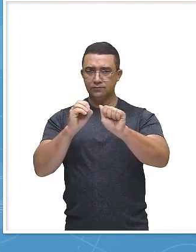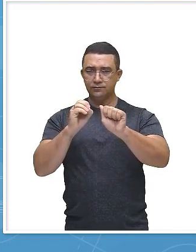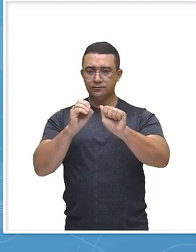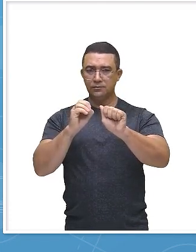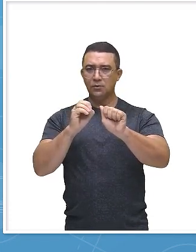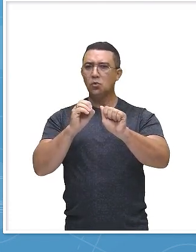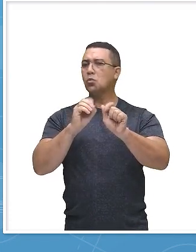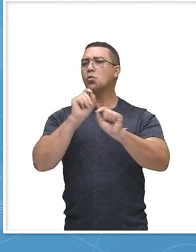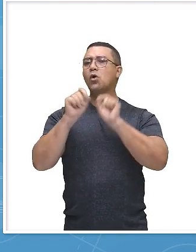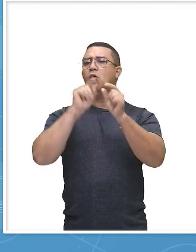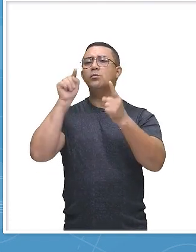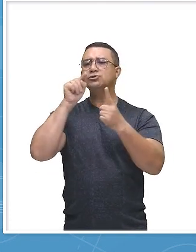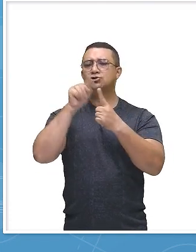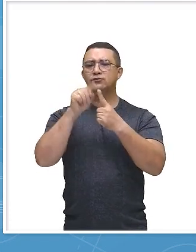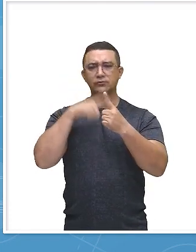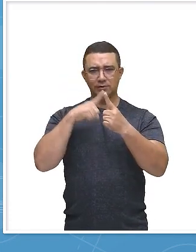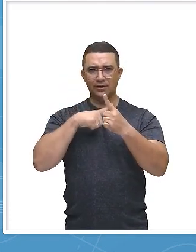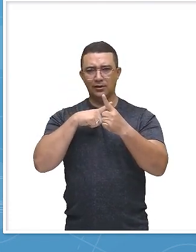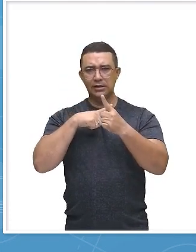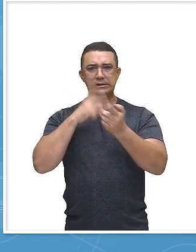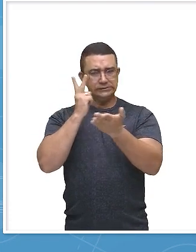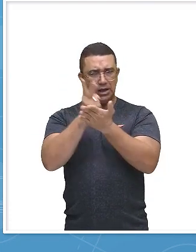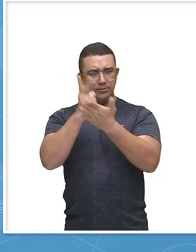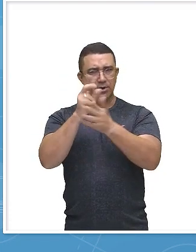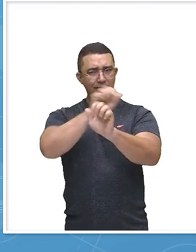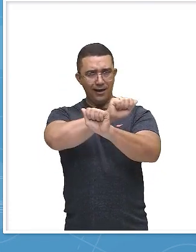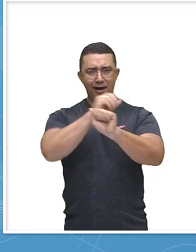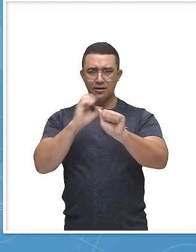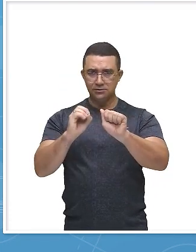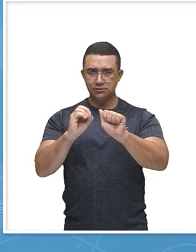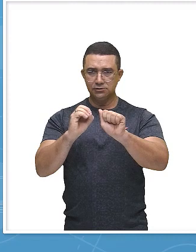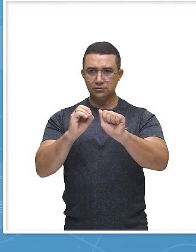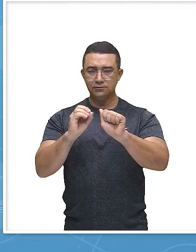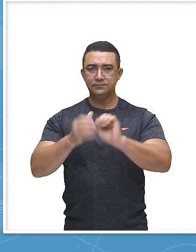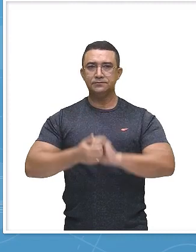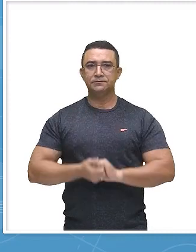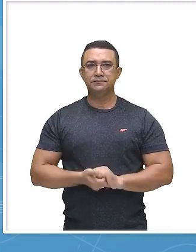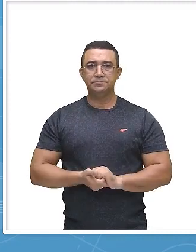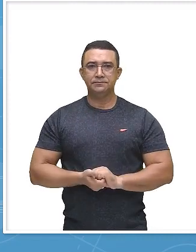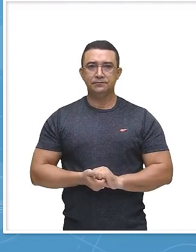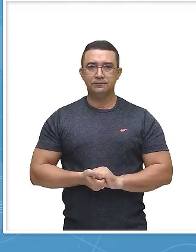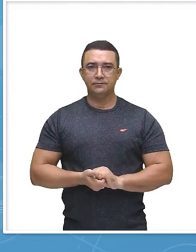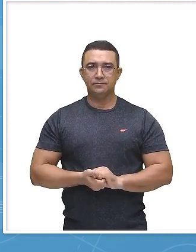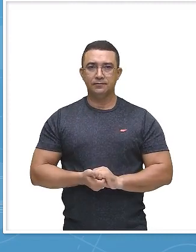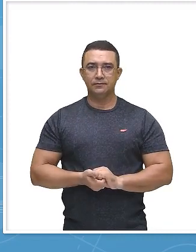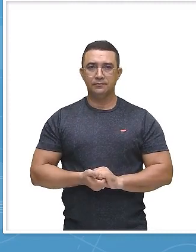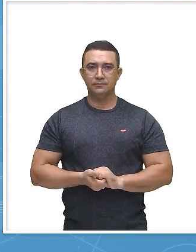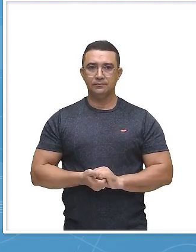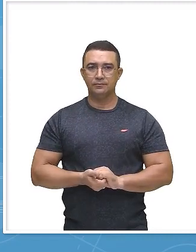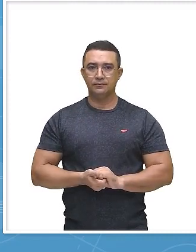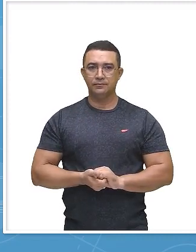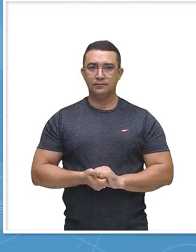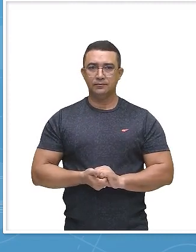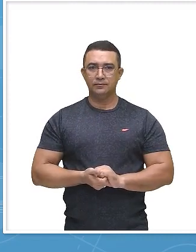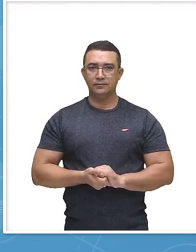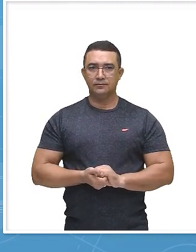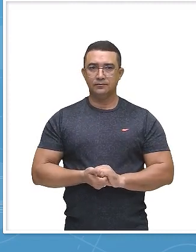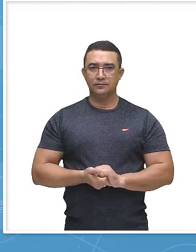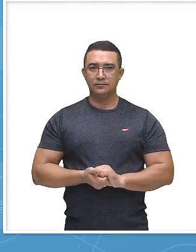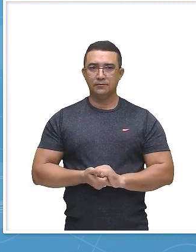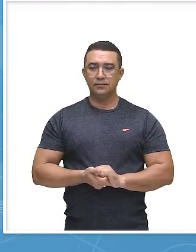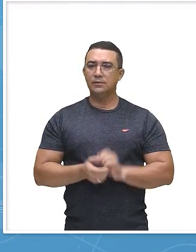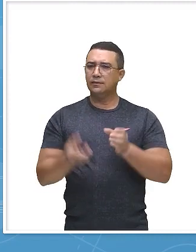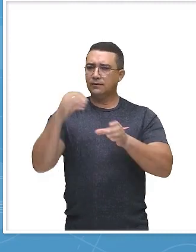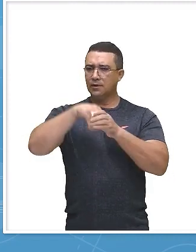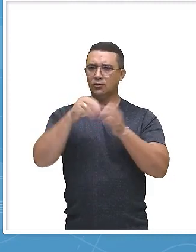que estas palavrinhas, ou a, os e as, sempre exercerão na frase, serão os artigos, serão artigo?